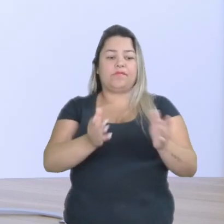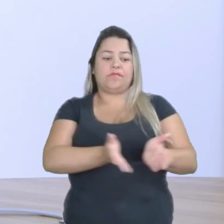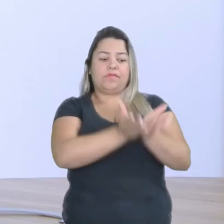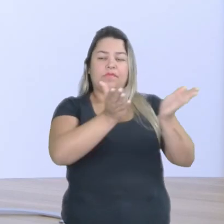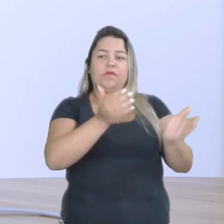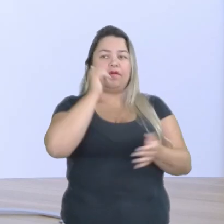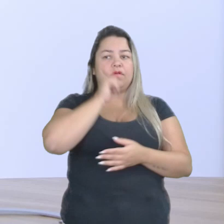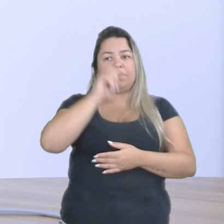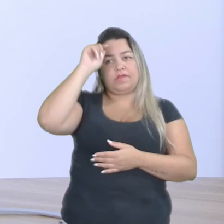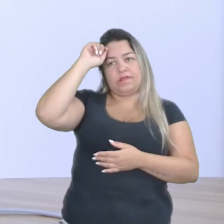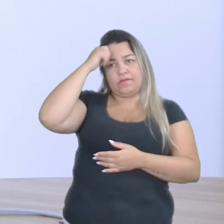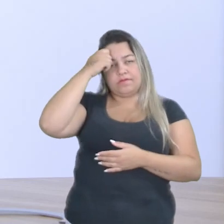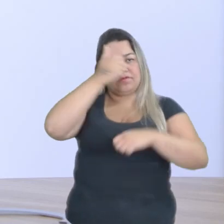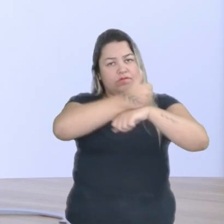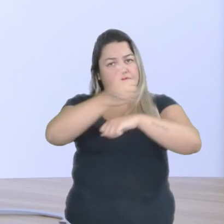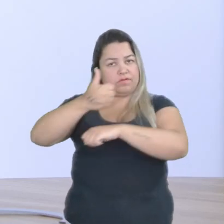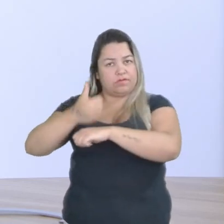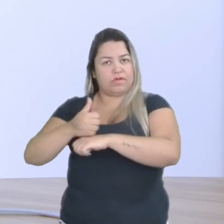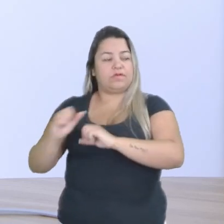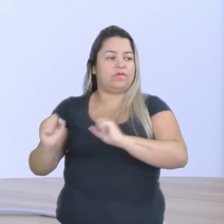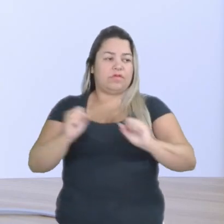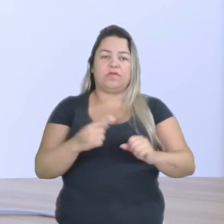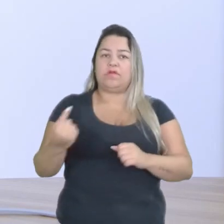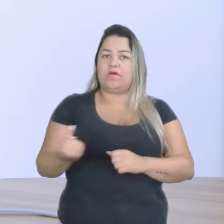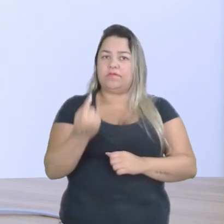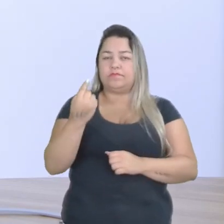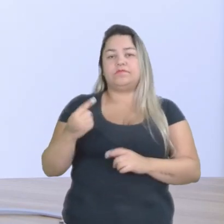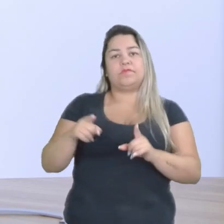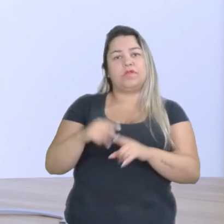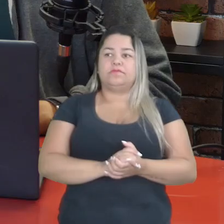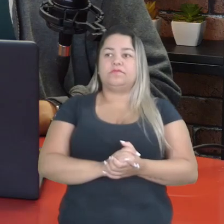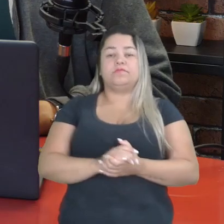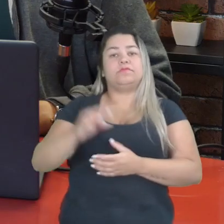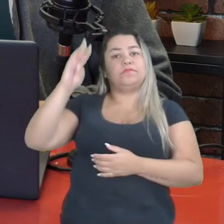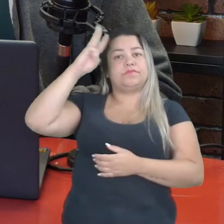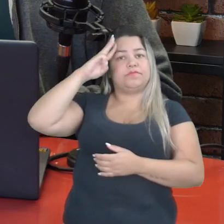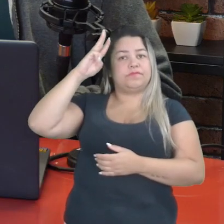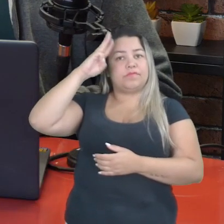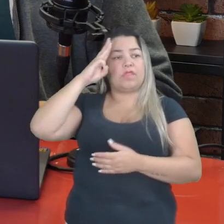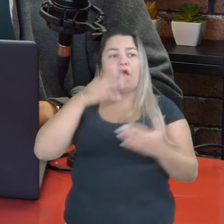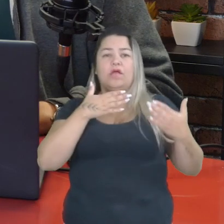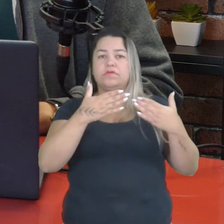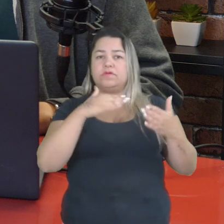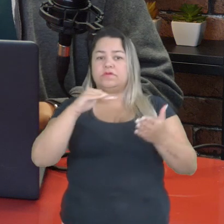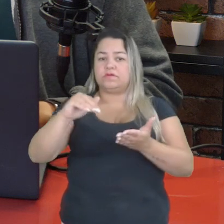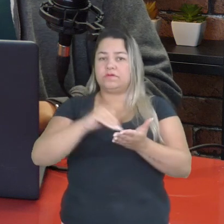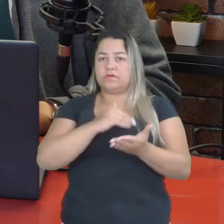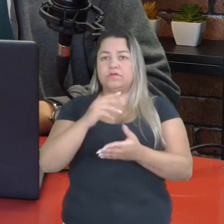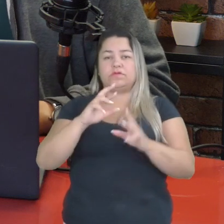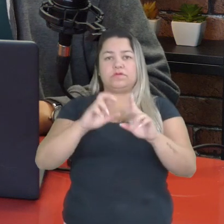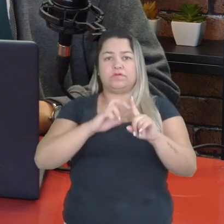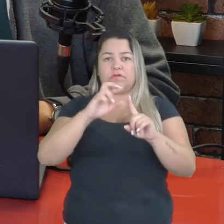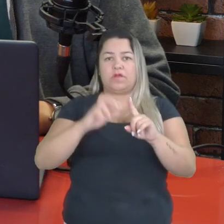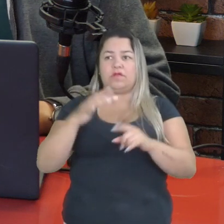pobres, mulheres também estejam nos espaços de poder, porque essa é a única novidade no Brasil. Na terça-feira, a conversa foi com o